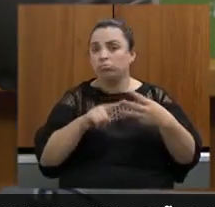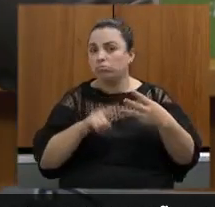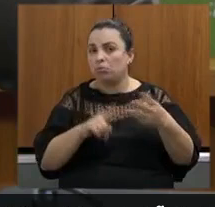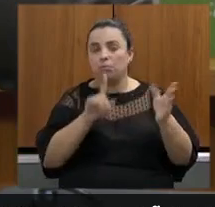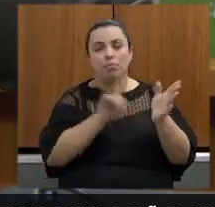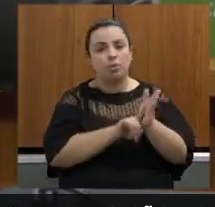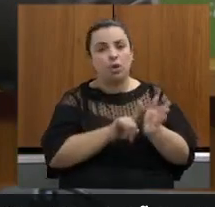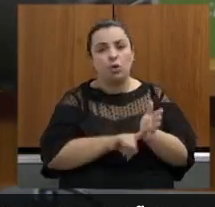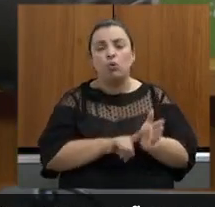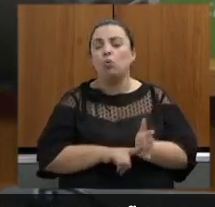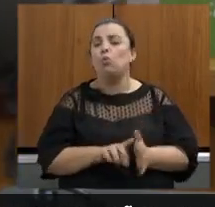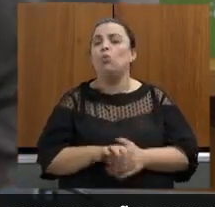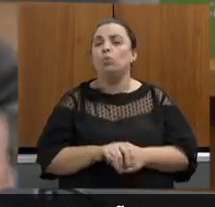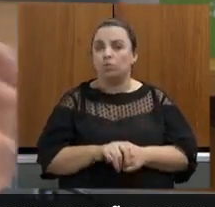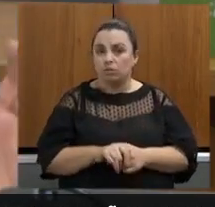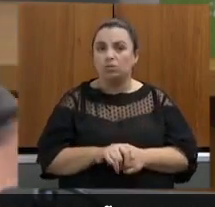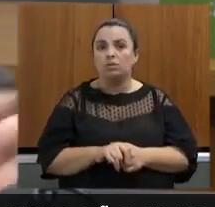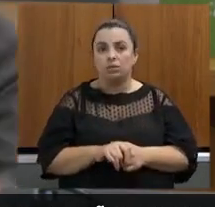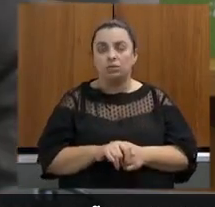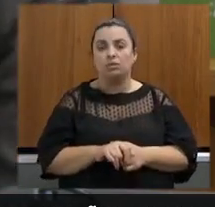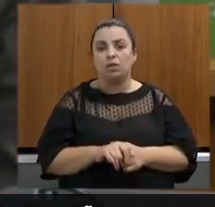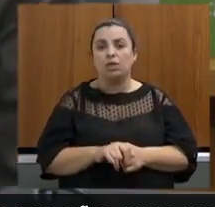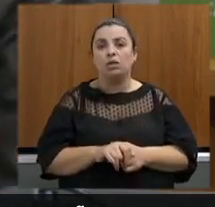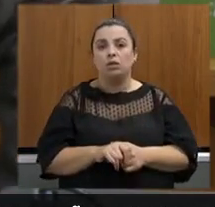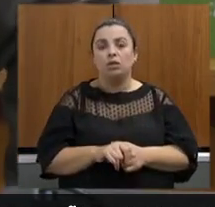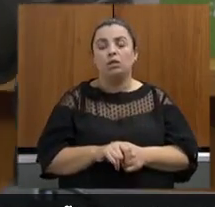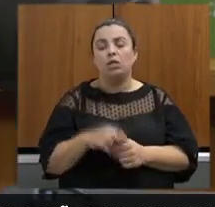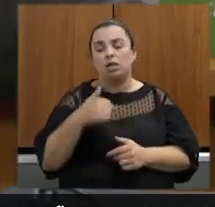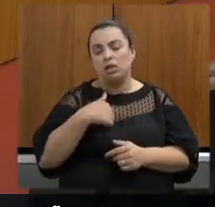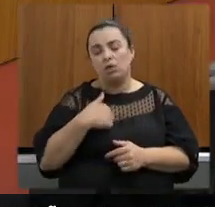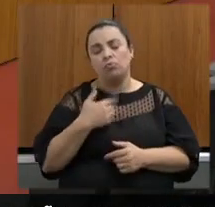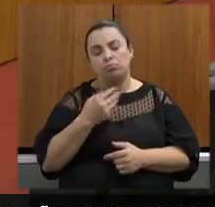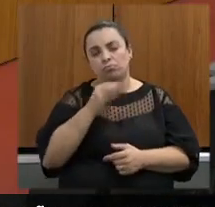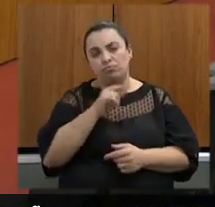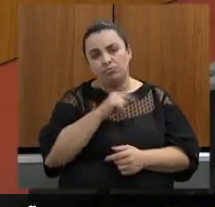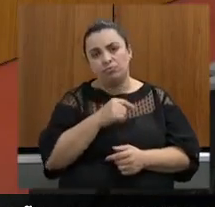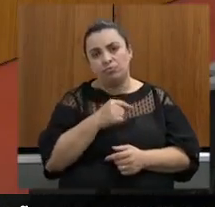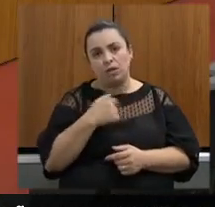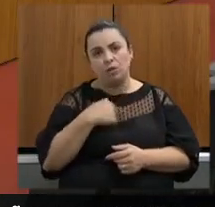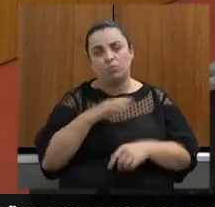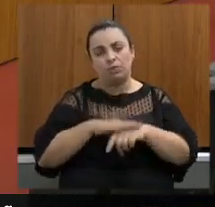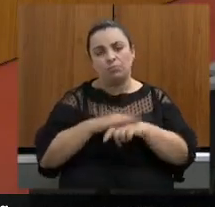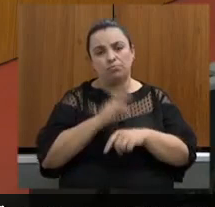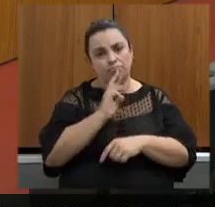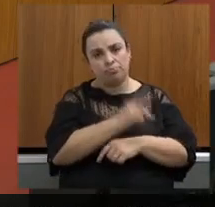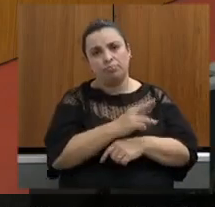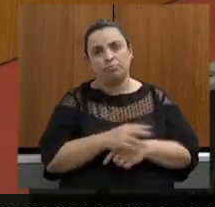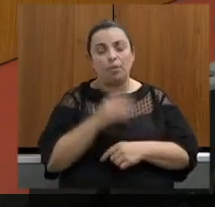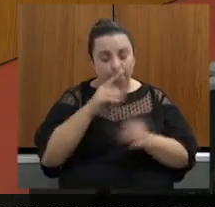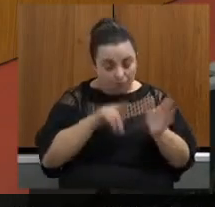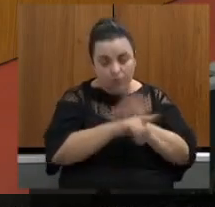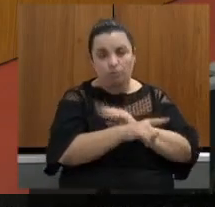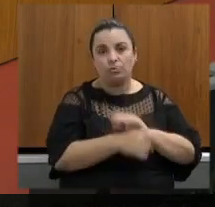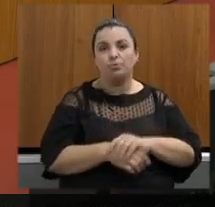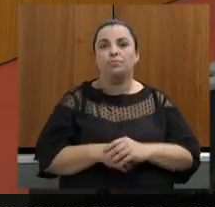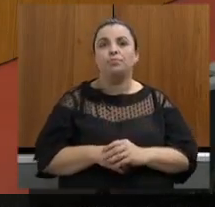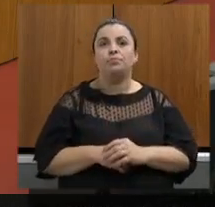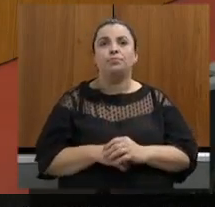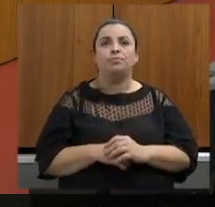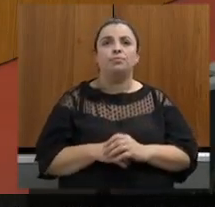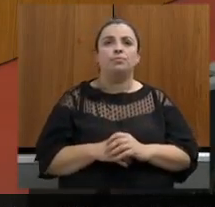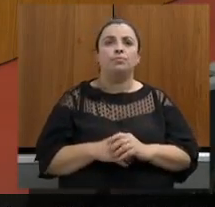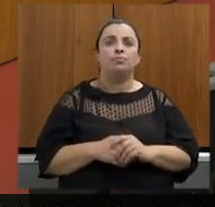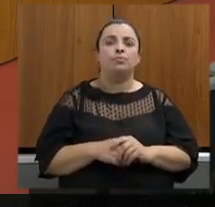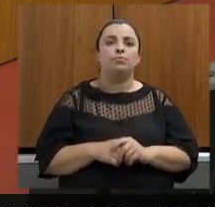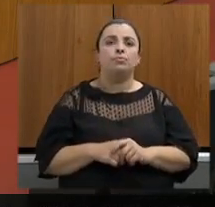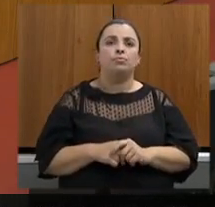de questionamentos e a pulga ações que eu faço aqui você vencer eu fiz logo as duas As